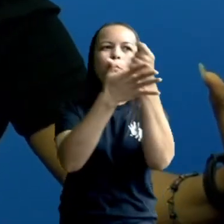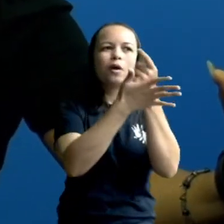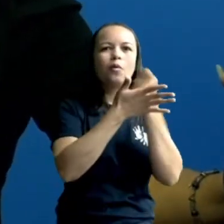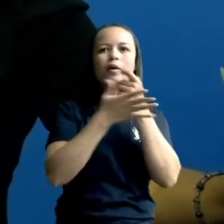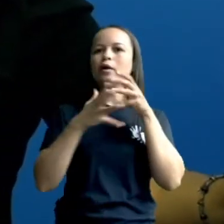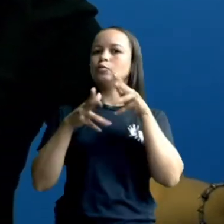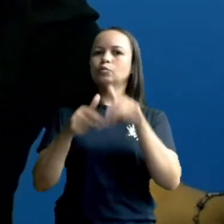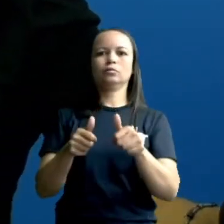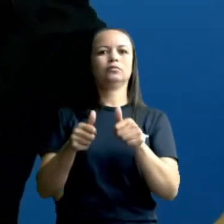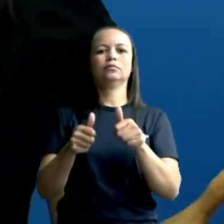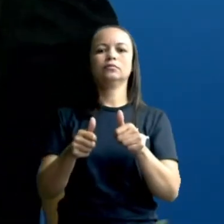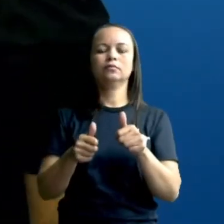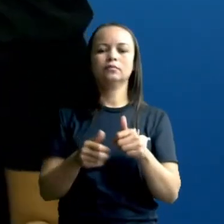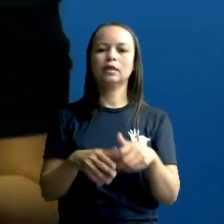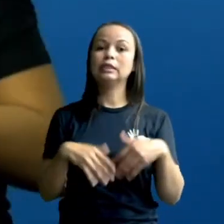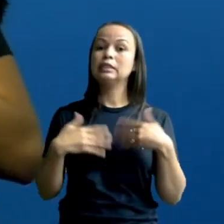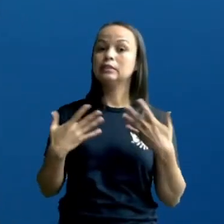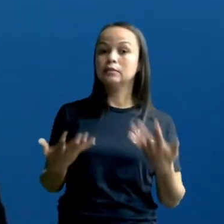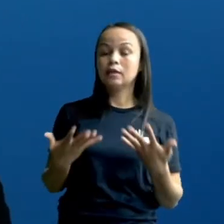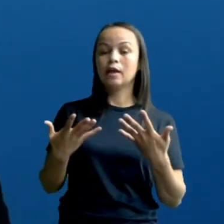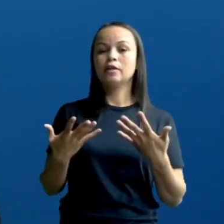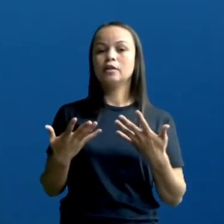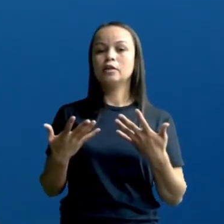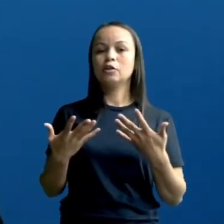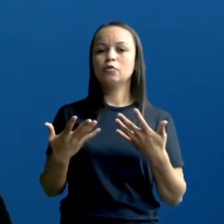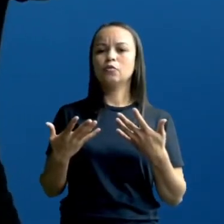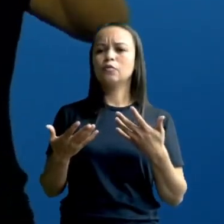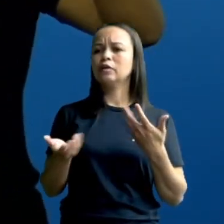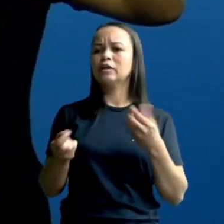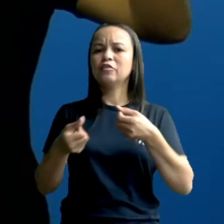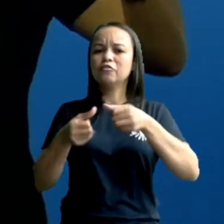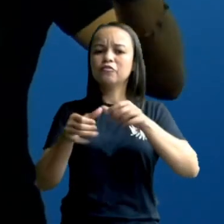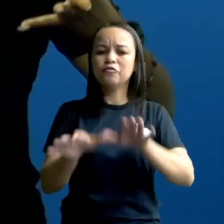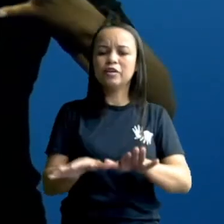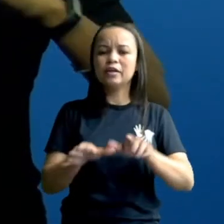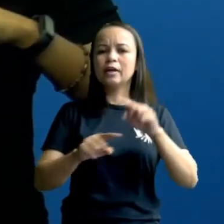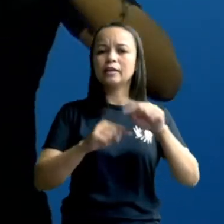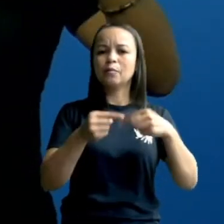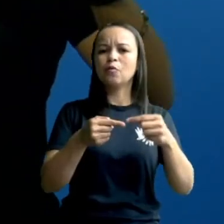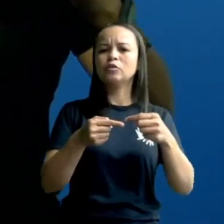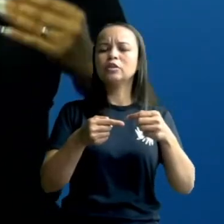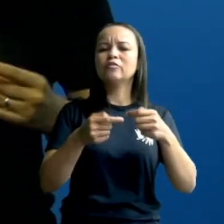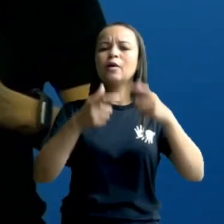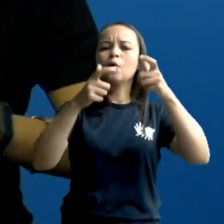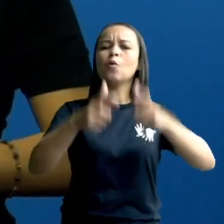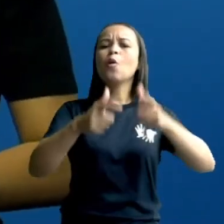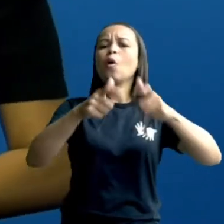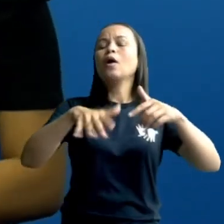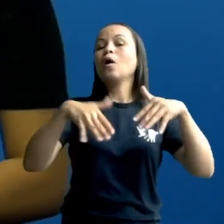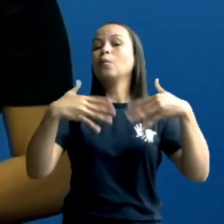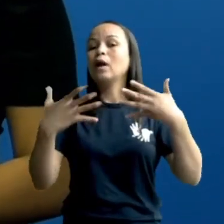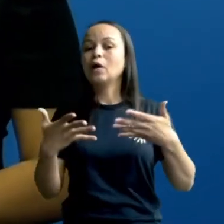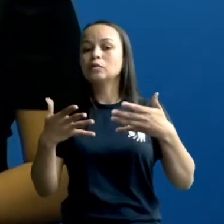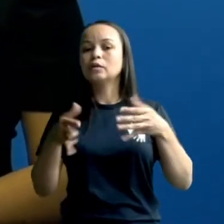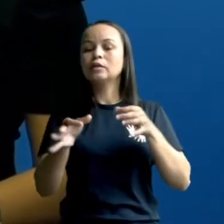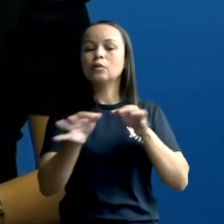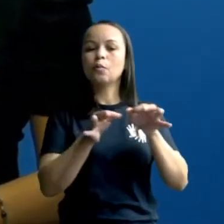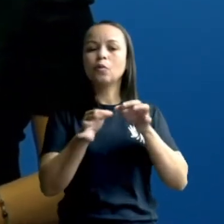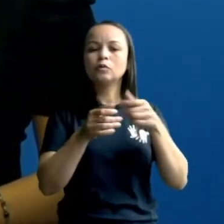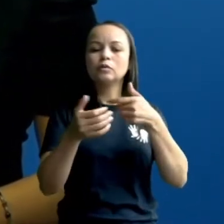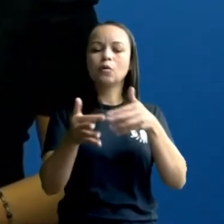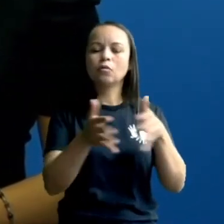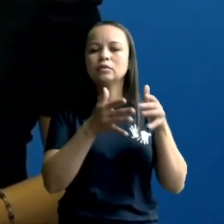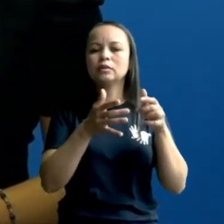levando tudo. E aí, o que sobra depois? Vai para onde? Qual o tratamento adequado que esse produto está